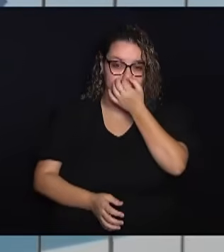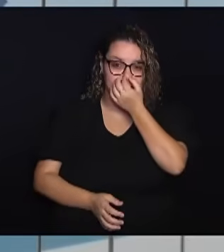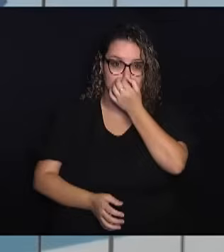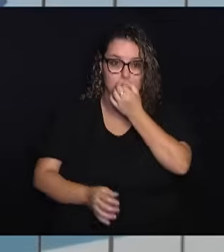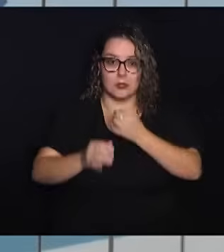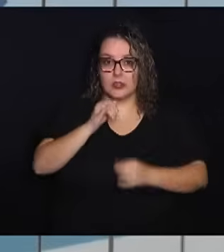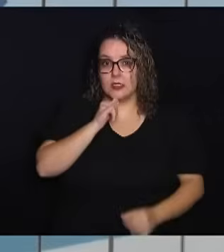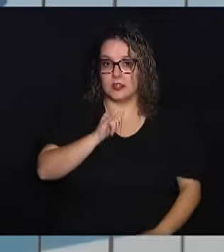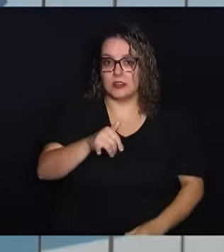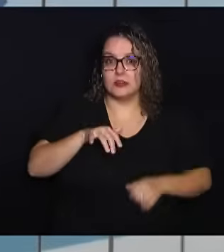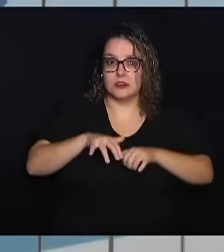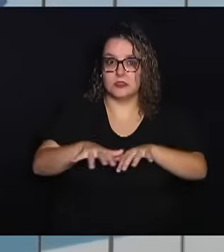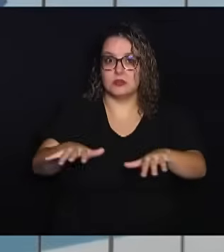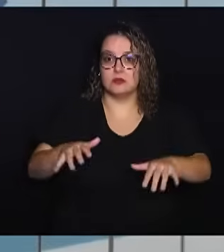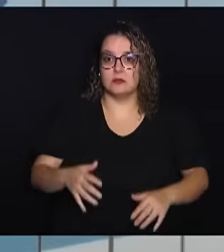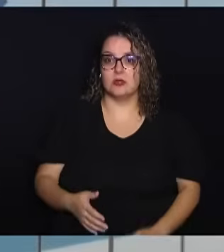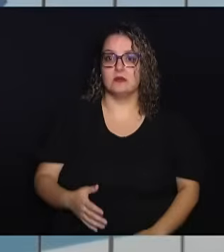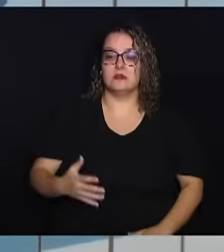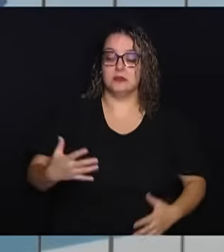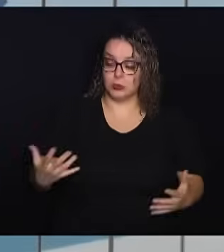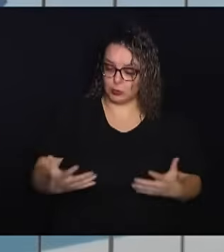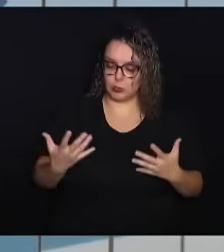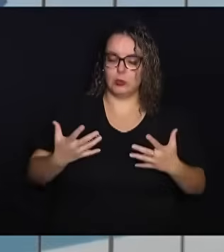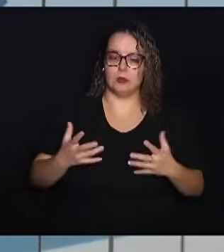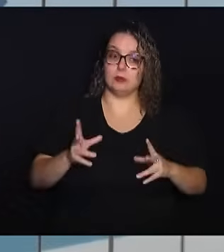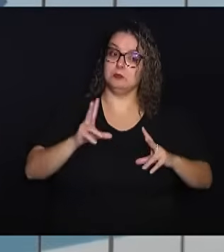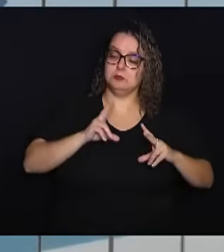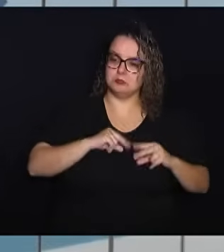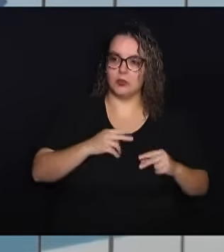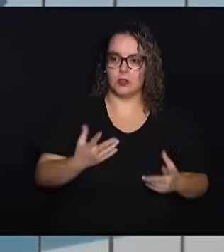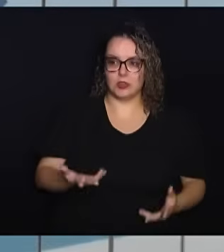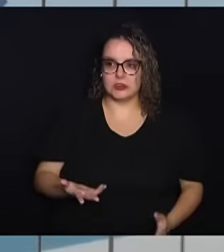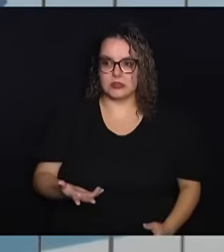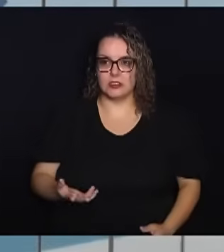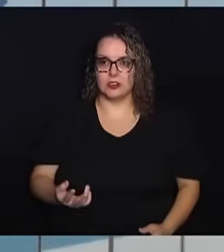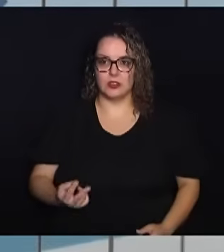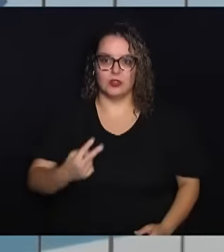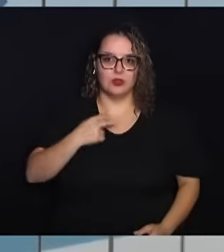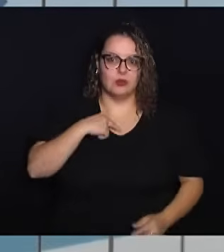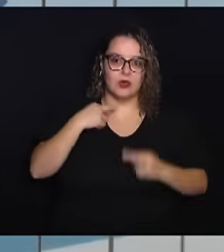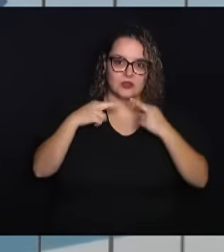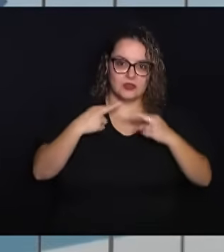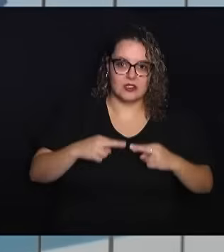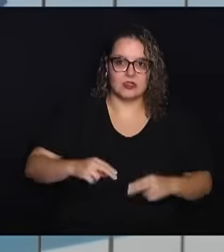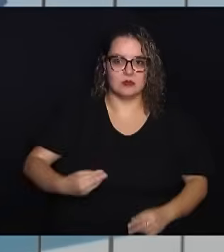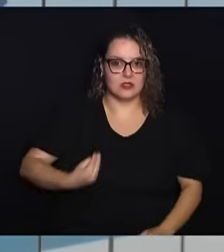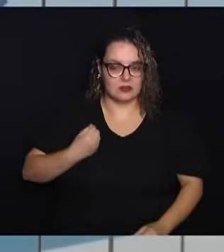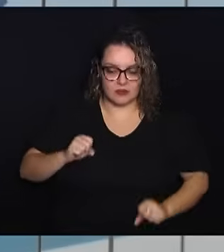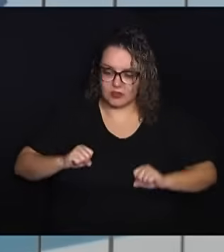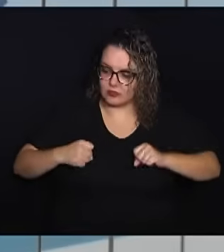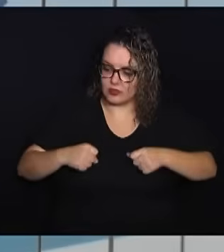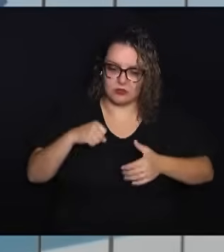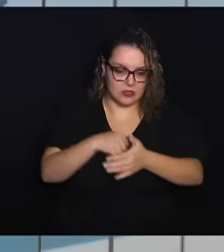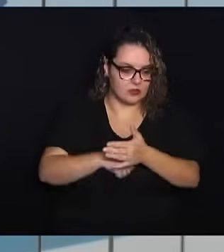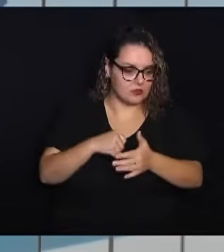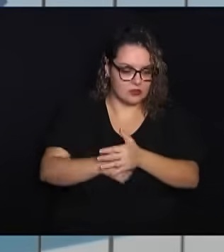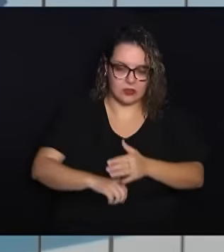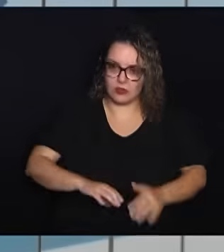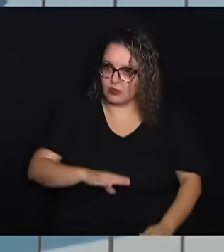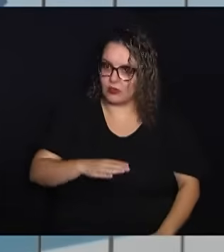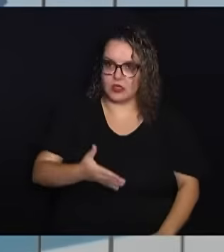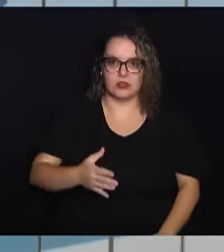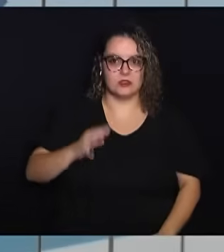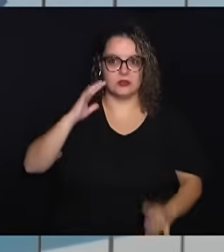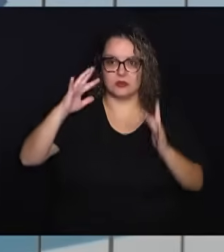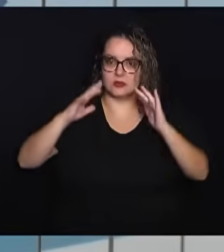transmite assim, você fica renovado, você fala, poxa, eu não posso reclamar da vida, eu tenho que lutar, eu tenho que ir pra cima, se eu tenho um sonho eu